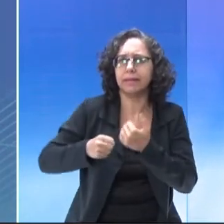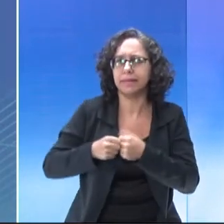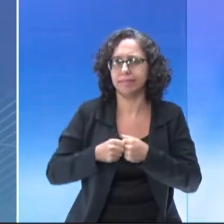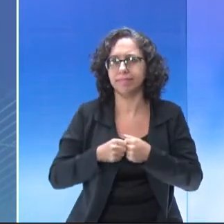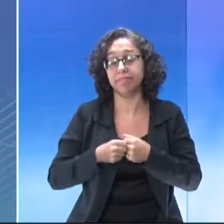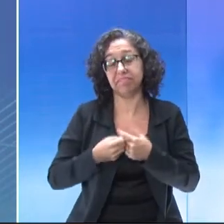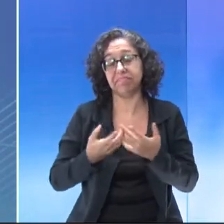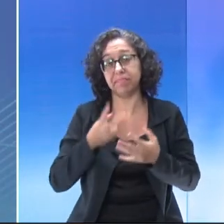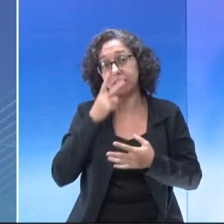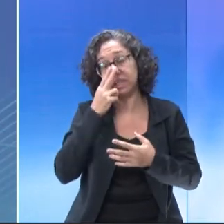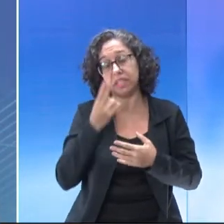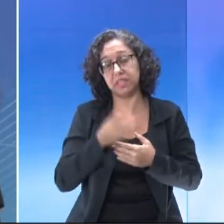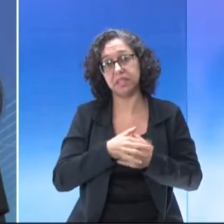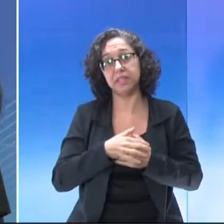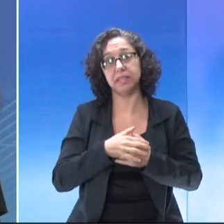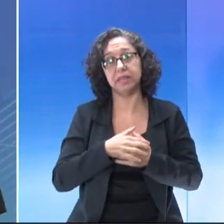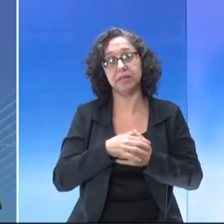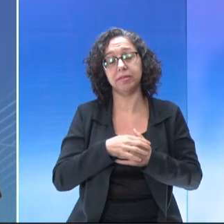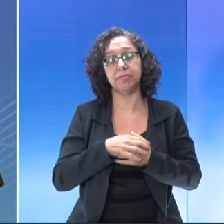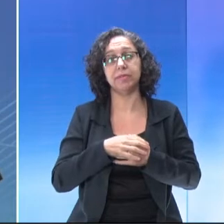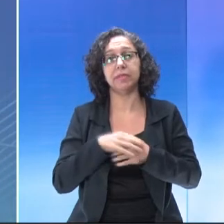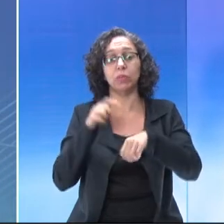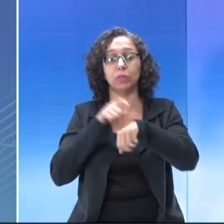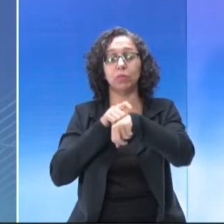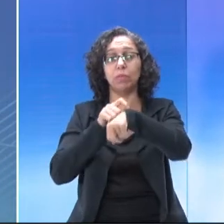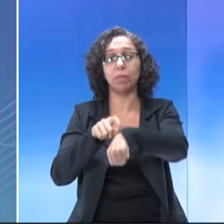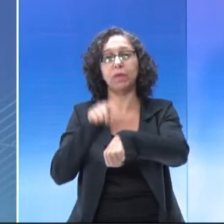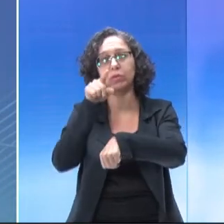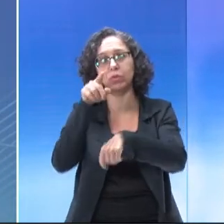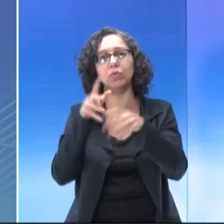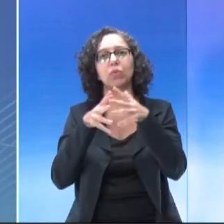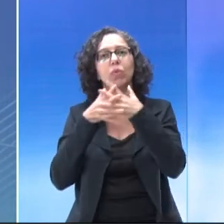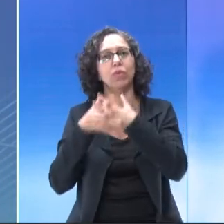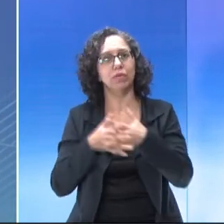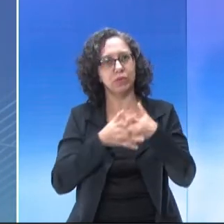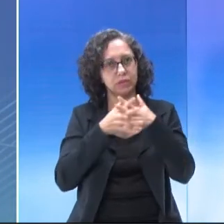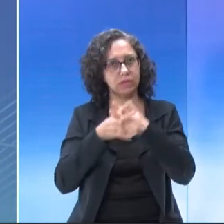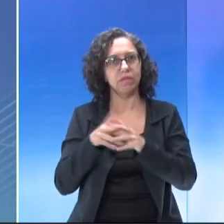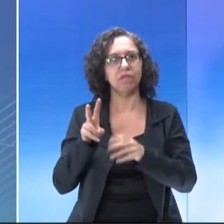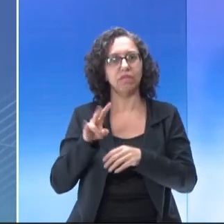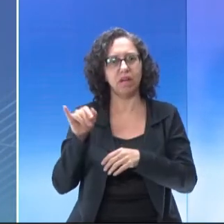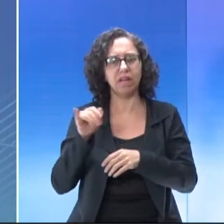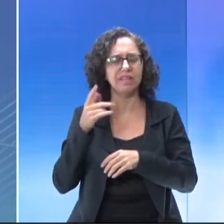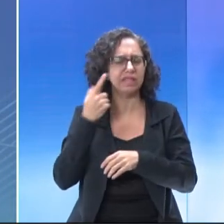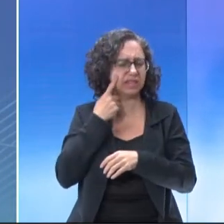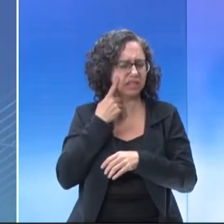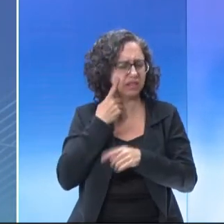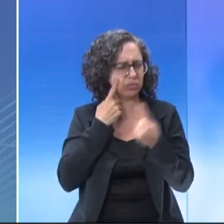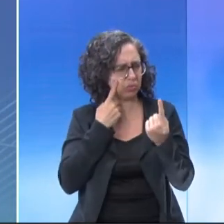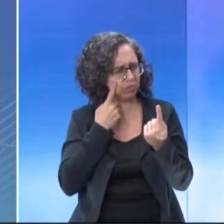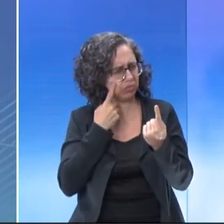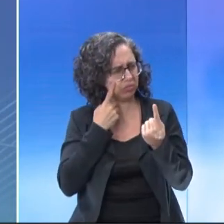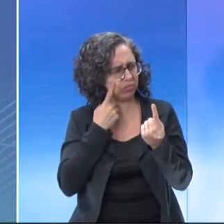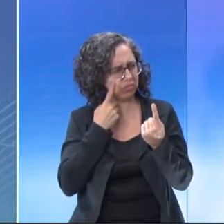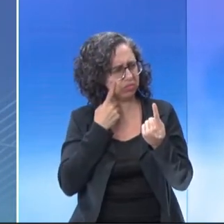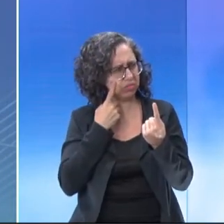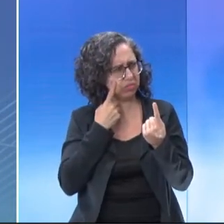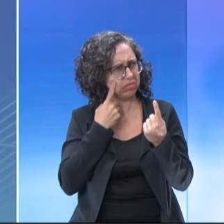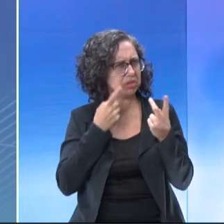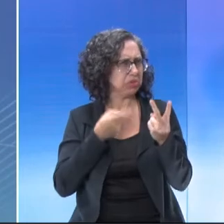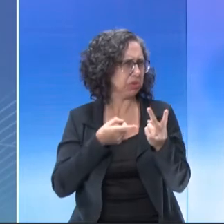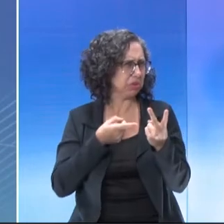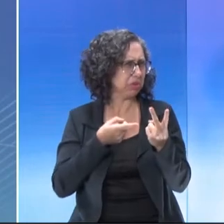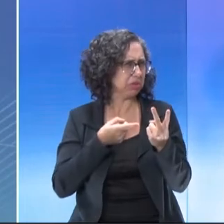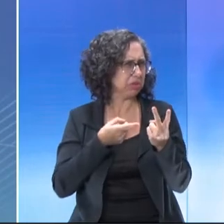atenta a isso, se você não observar isso, na hora você vai se confundir. Ah, mas a 1 está correta, a